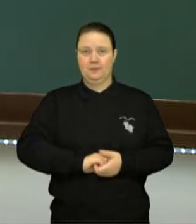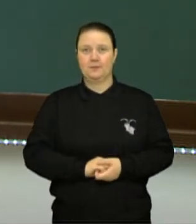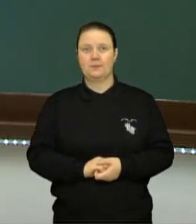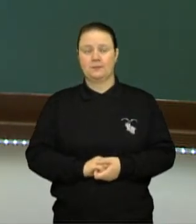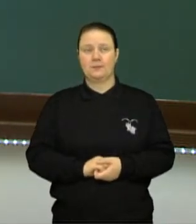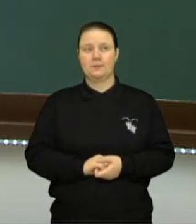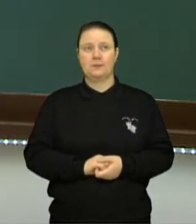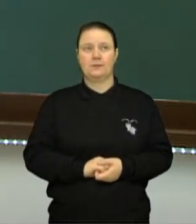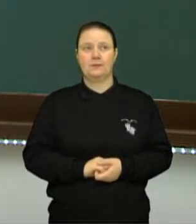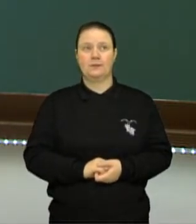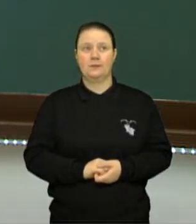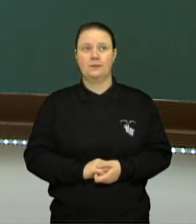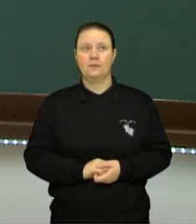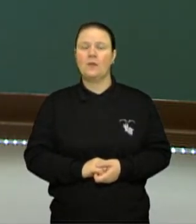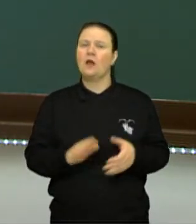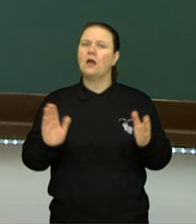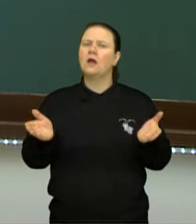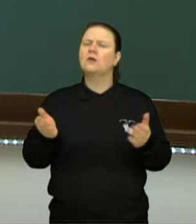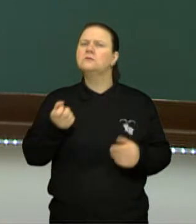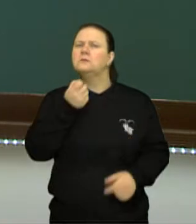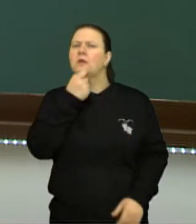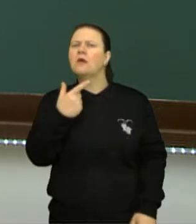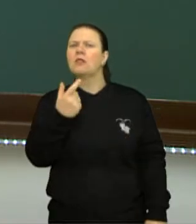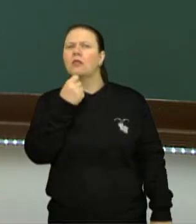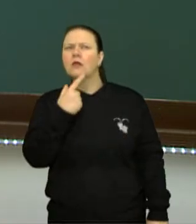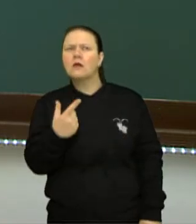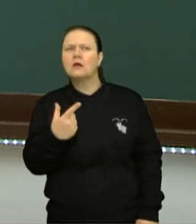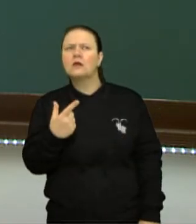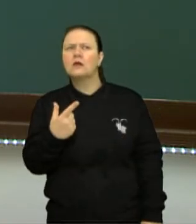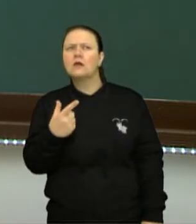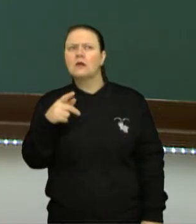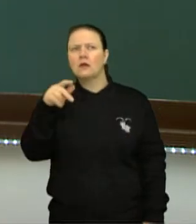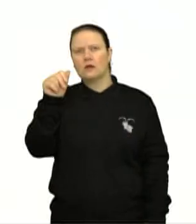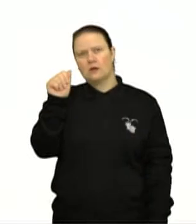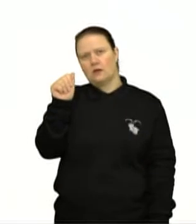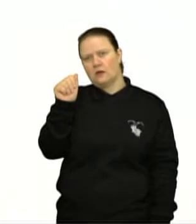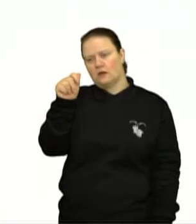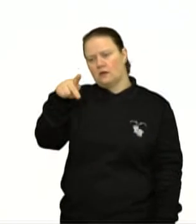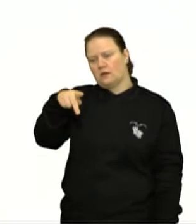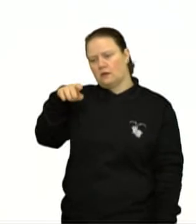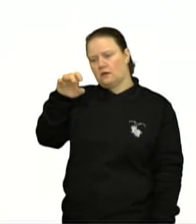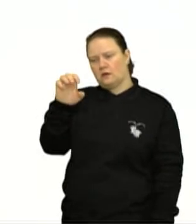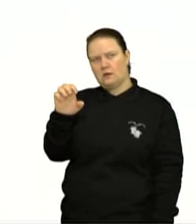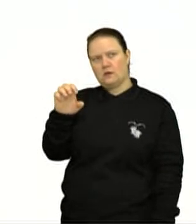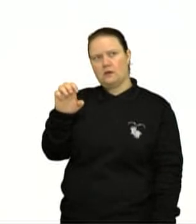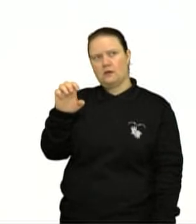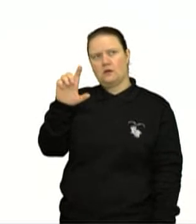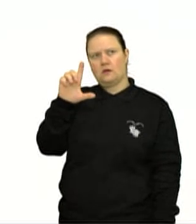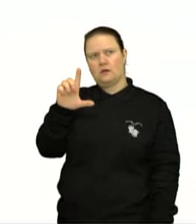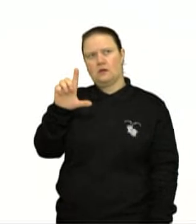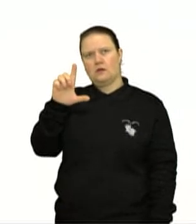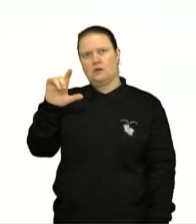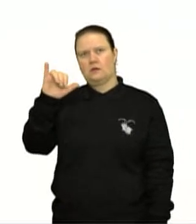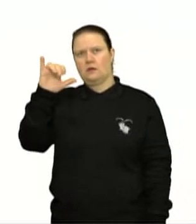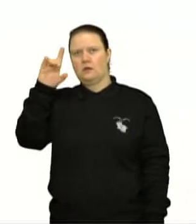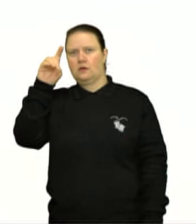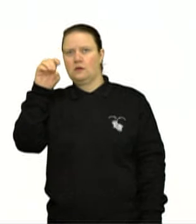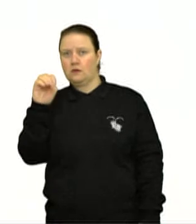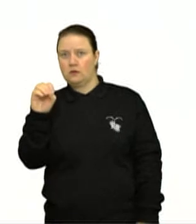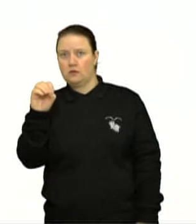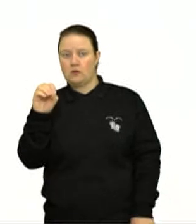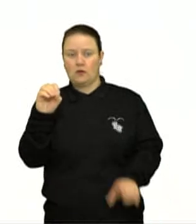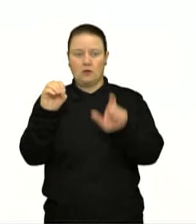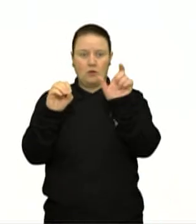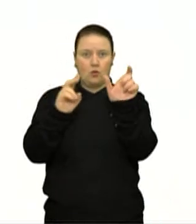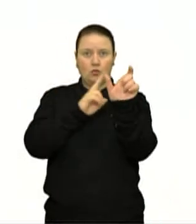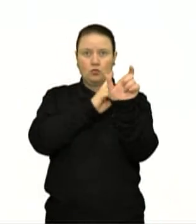apelido? É Hernández. E agora, olha a confusão. Apelido em espanhol é o sobrenome,